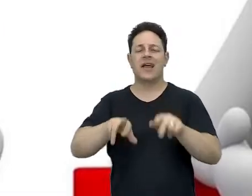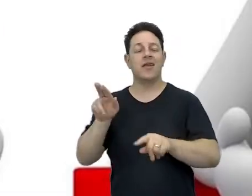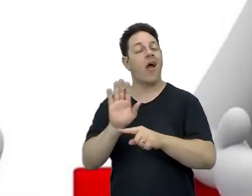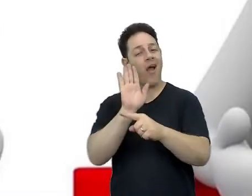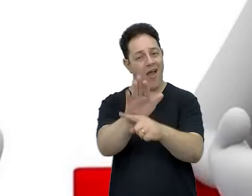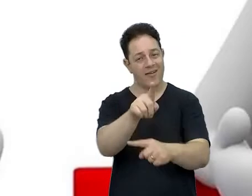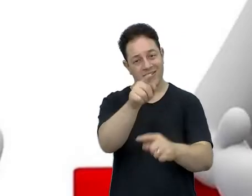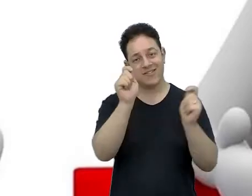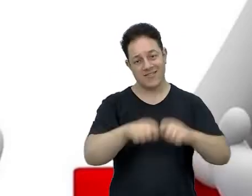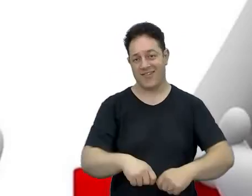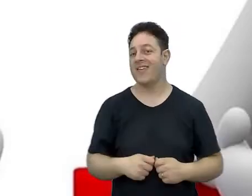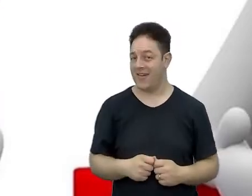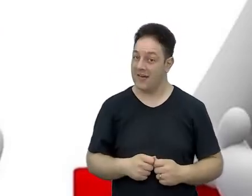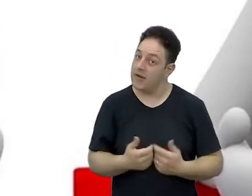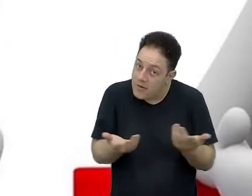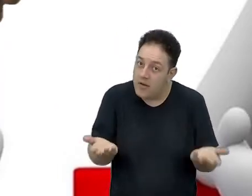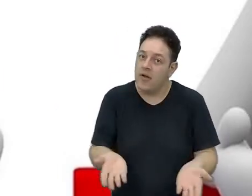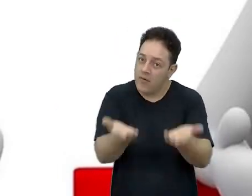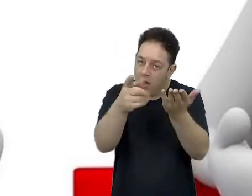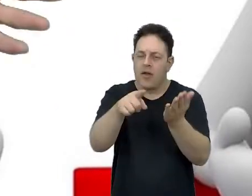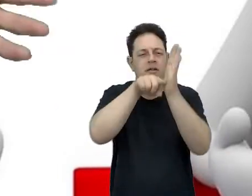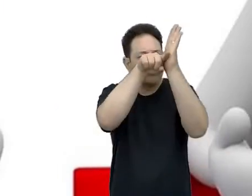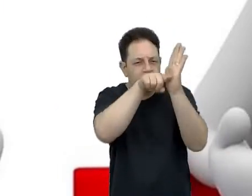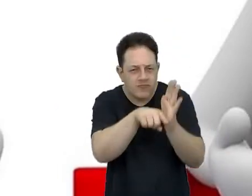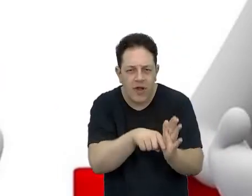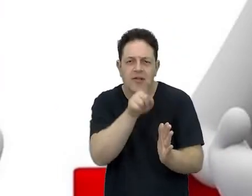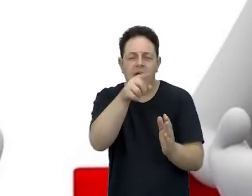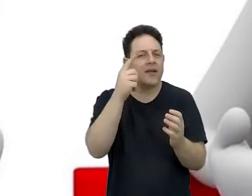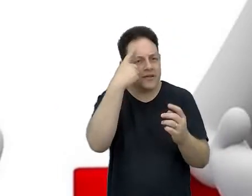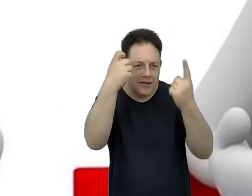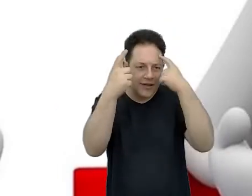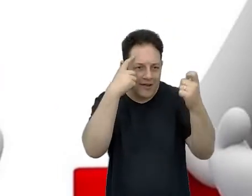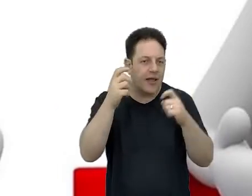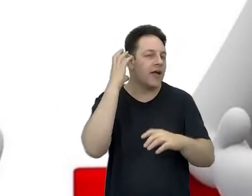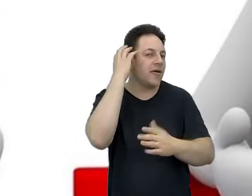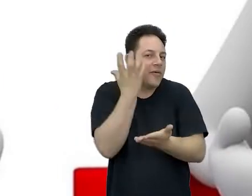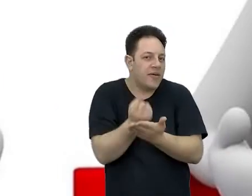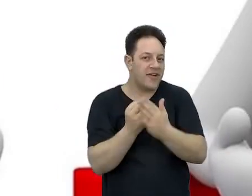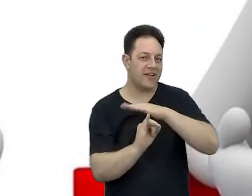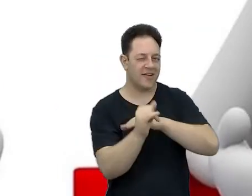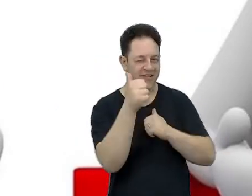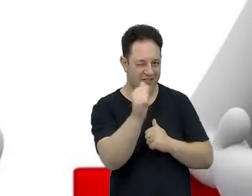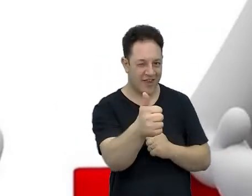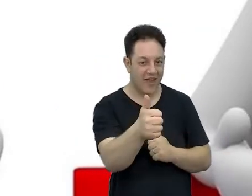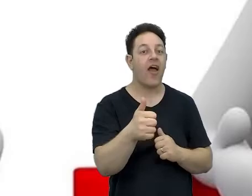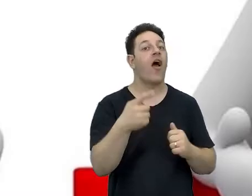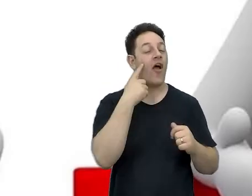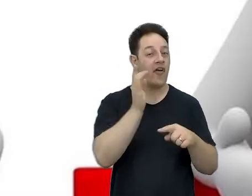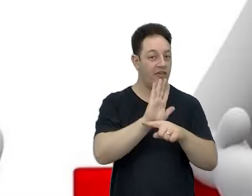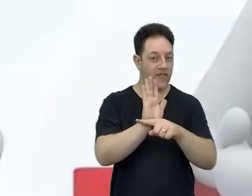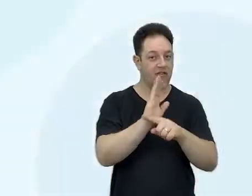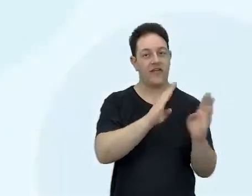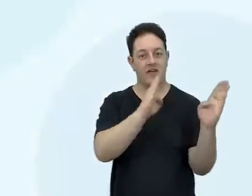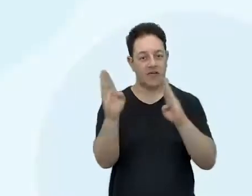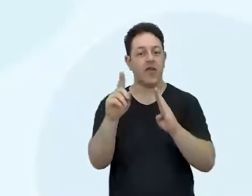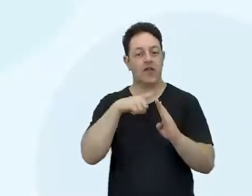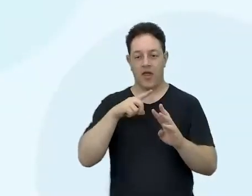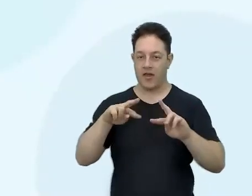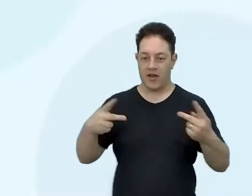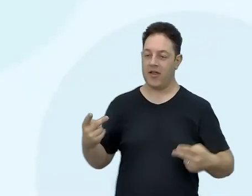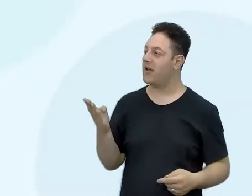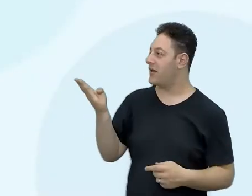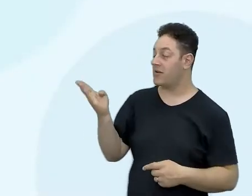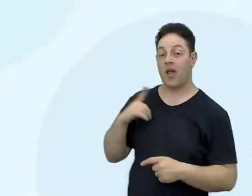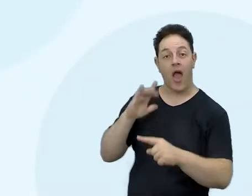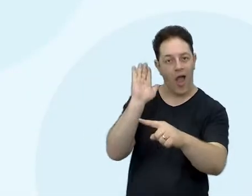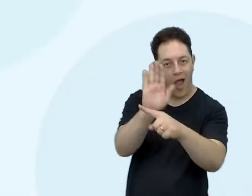Então, façam a sua pesquisa, criem repertório aí para o seu podcast para finalizar, beleza? E este vídeo que eu vou deixar para vocês, esse link, ele